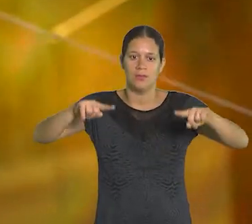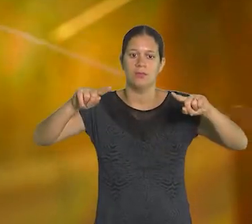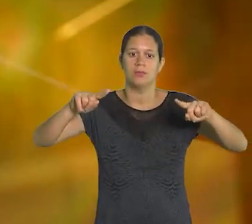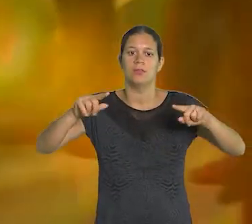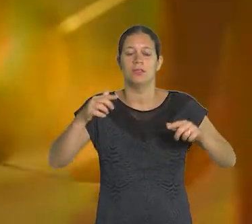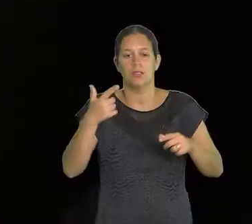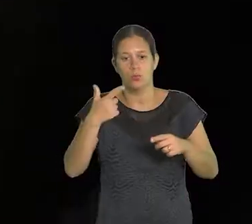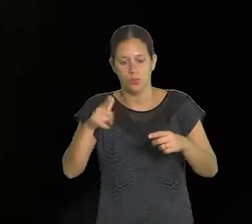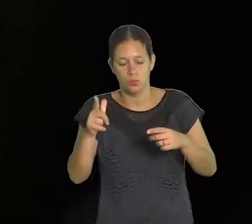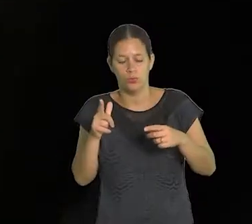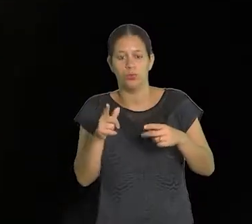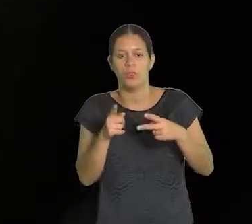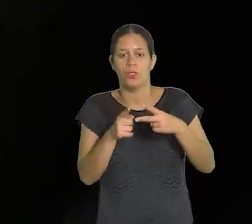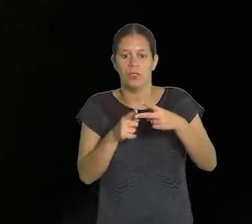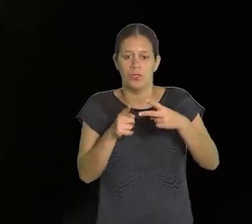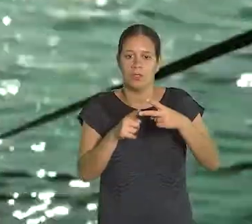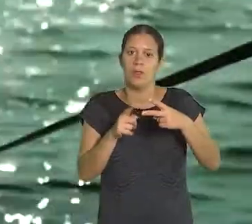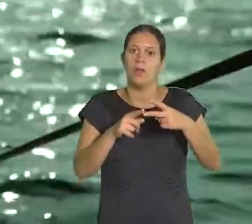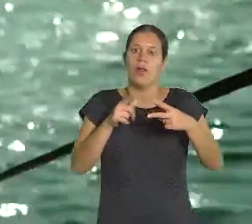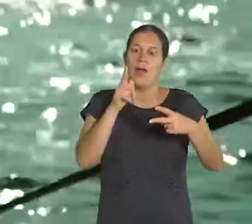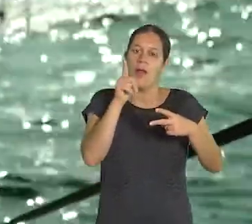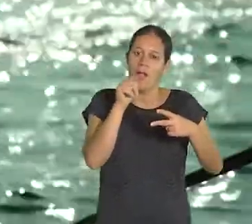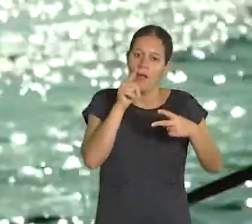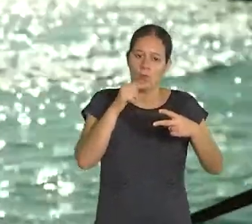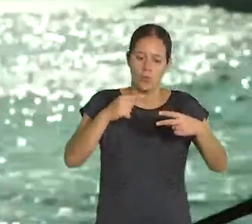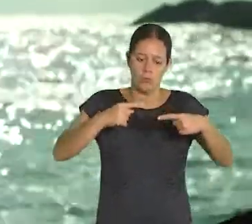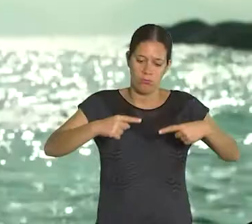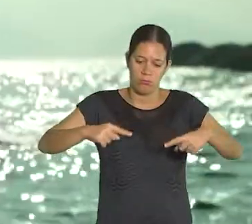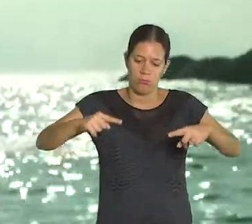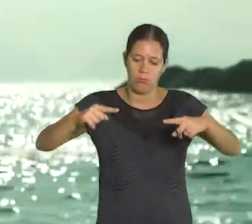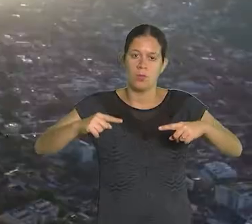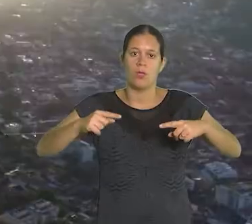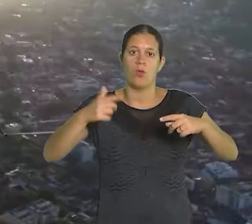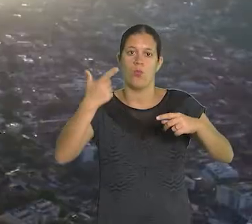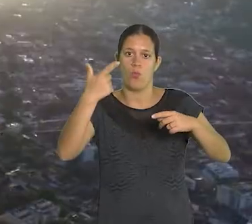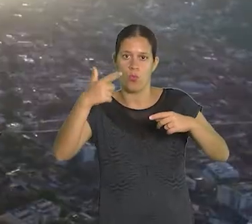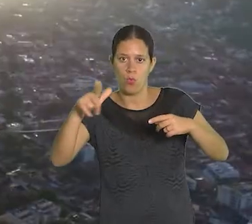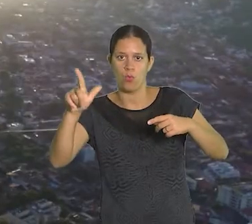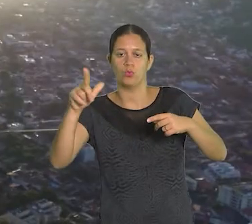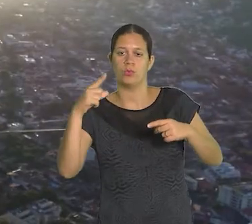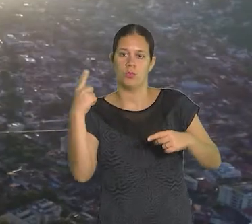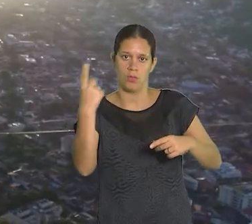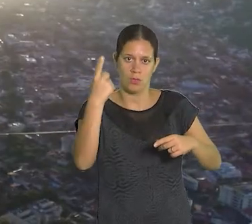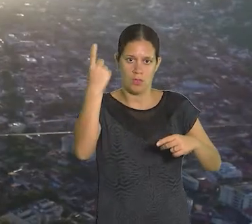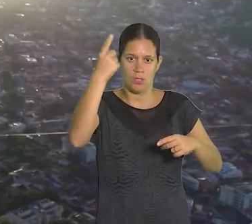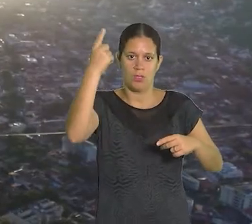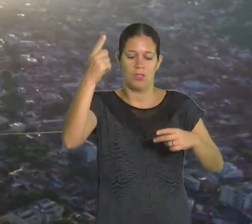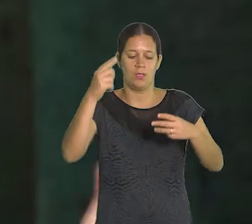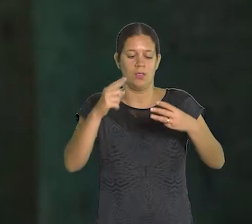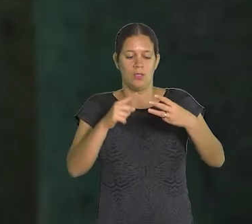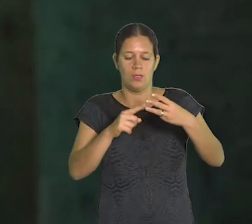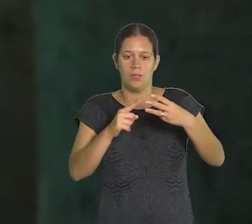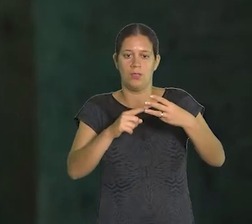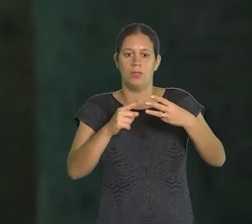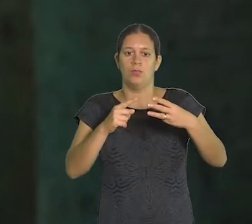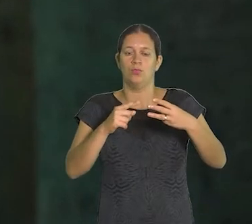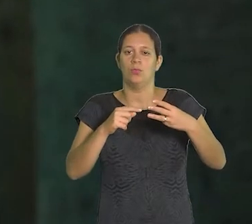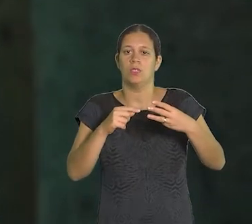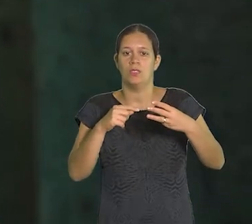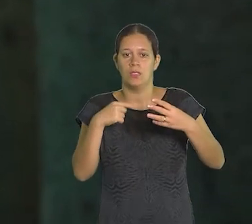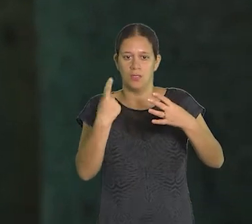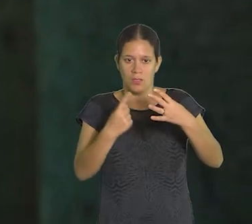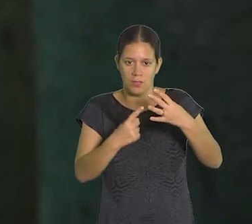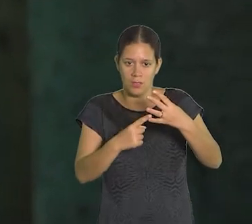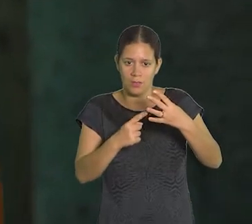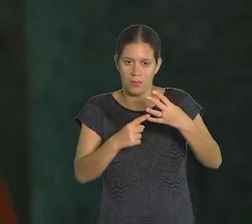long line. A gente tem o waterline, que é o slackline praticado sobre a água, o highline, que é praticado nas alturas, e o trickline, que usa uma